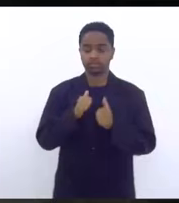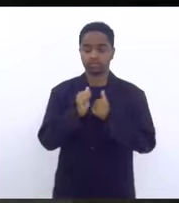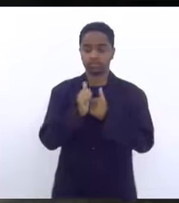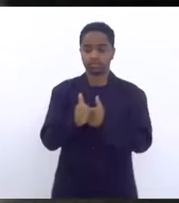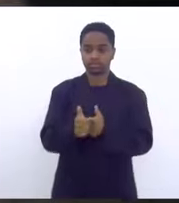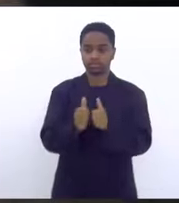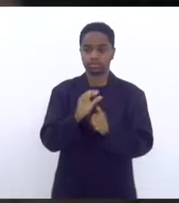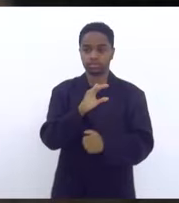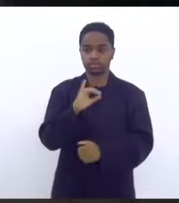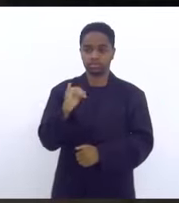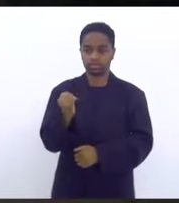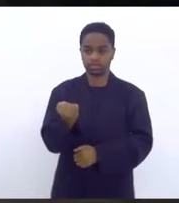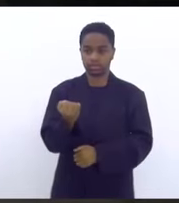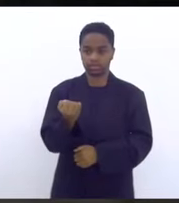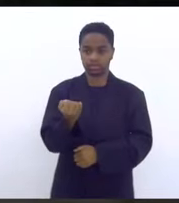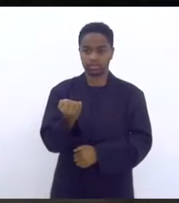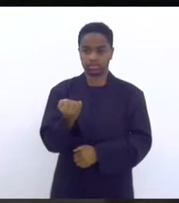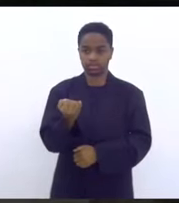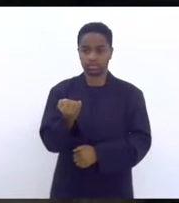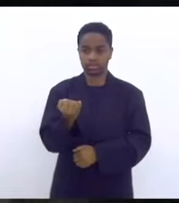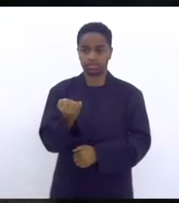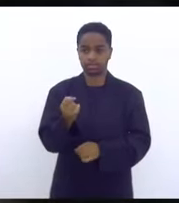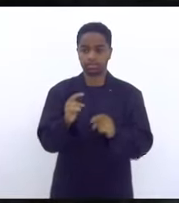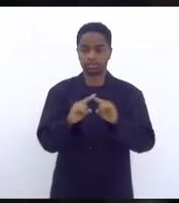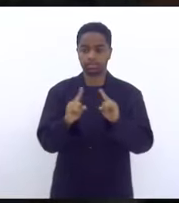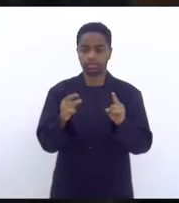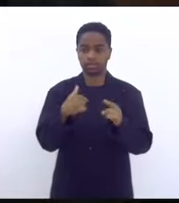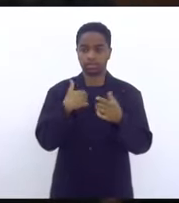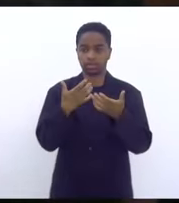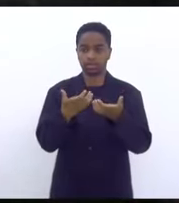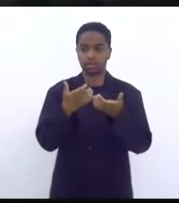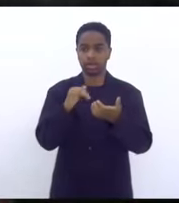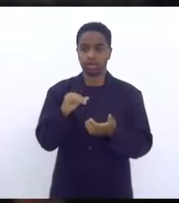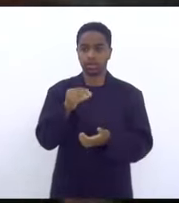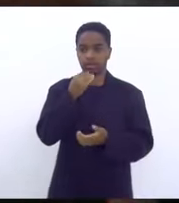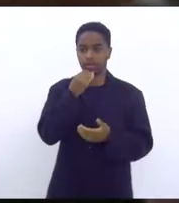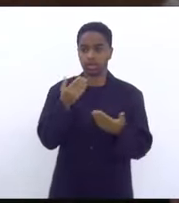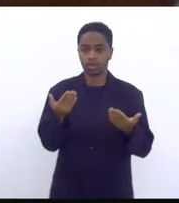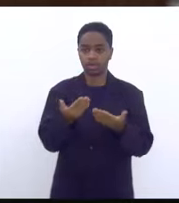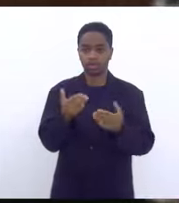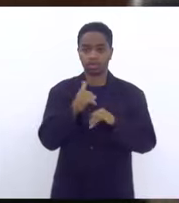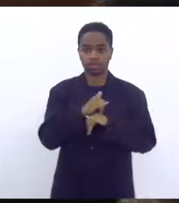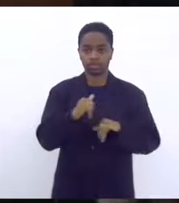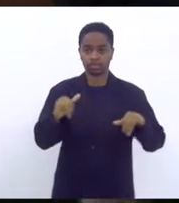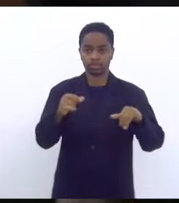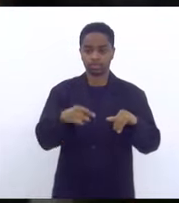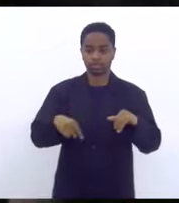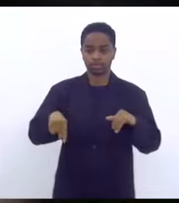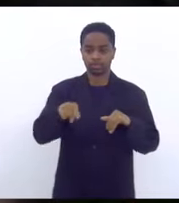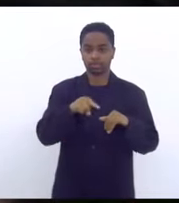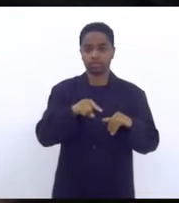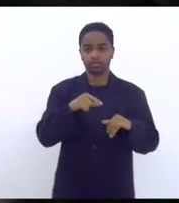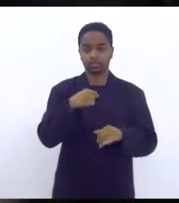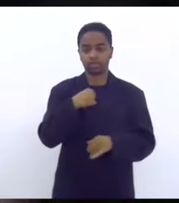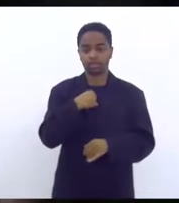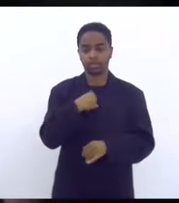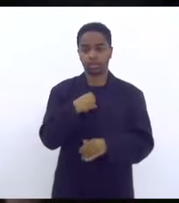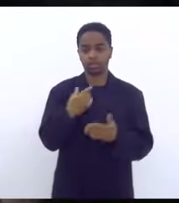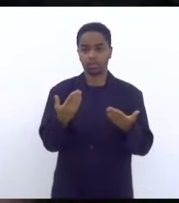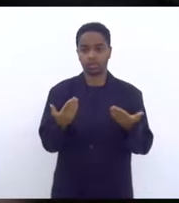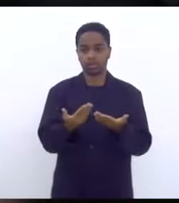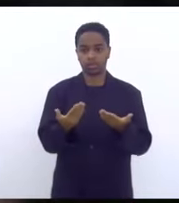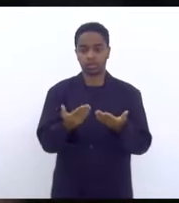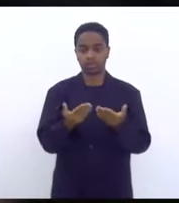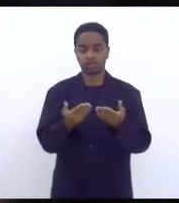da CCJ e só queria aproveitar o momento aqui para falar para os colegas que eu estou fechando hoje